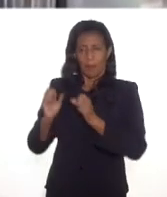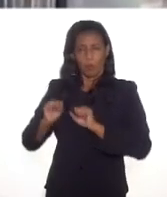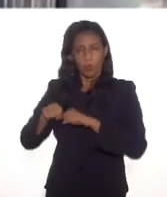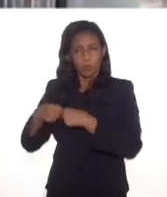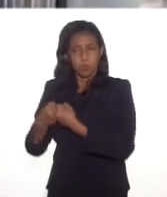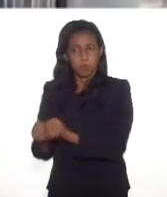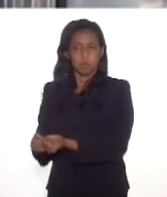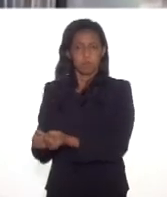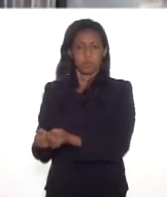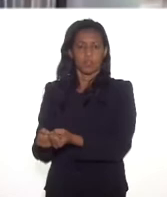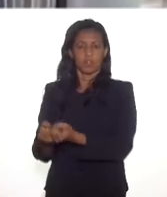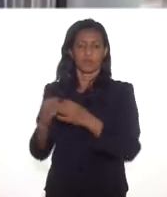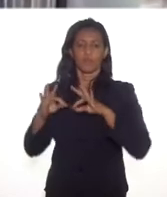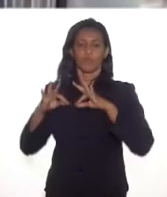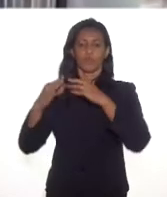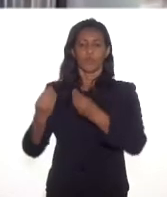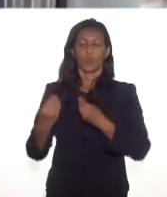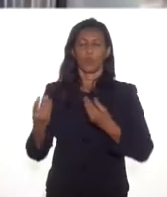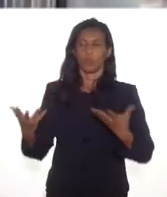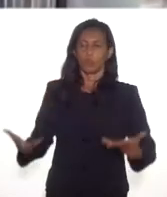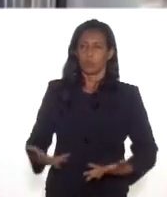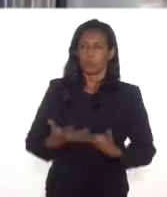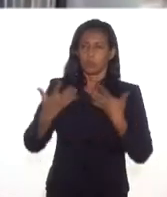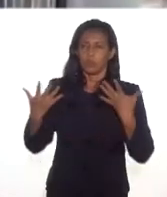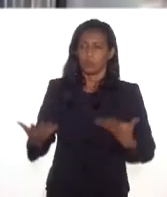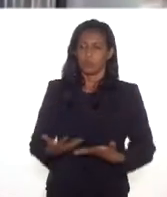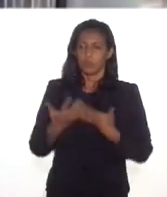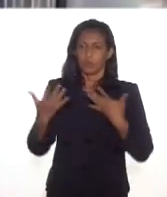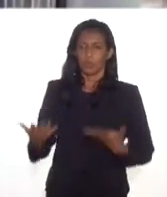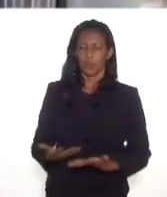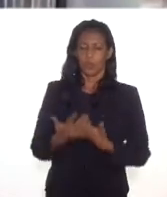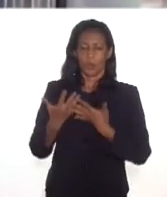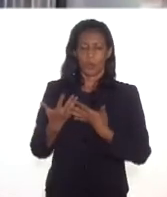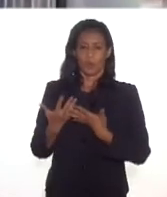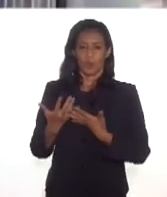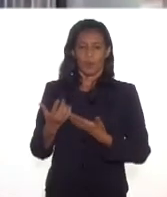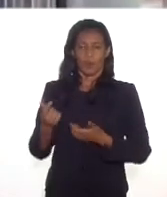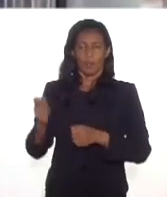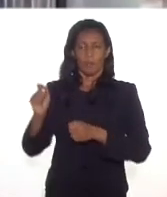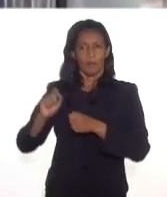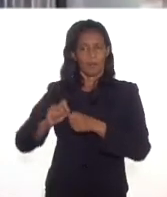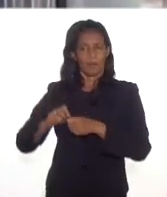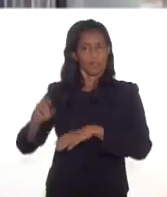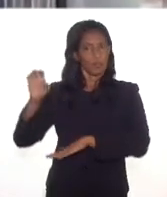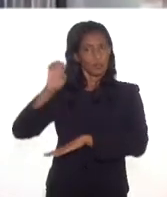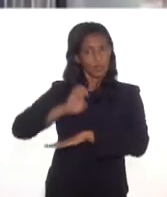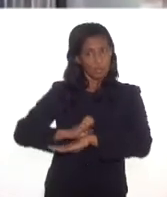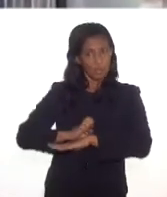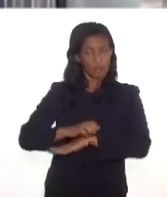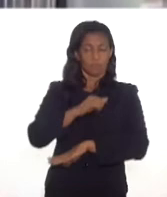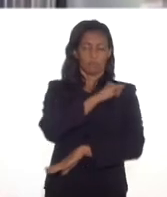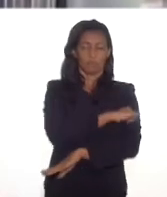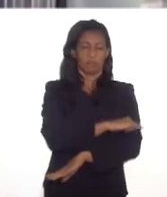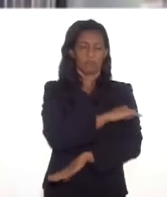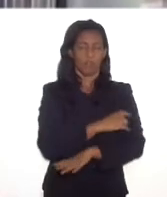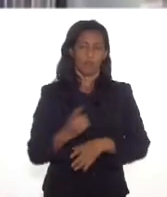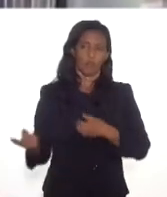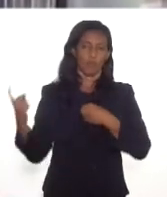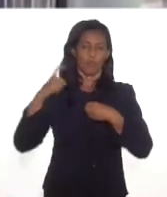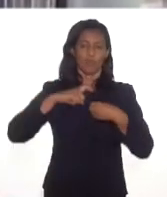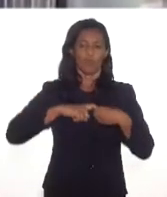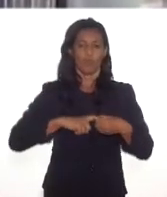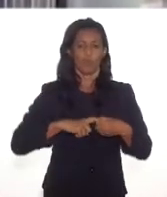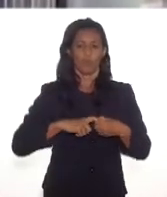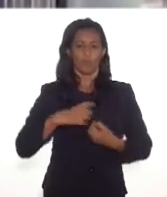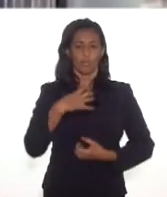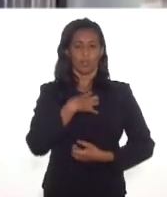ainda todo o vigor que se constrói para fazer o Estado do Rio de Janeiro voltar